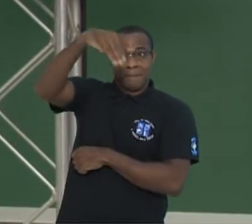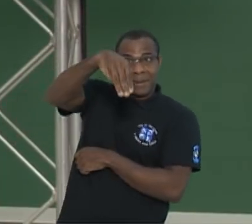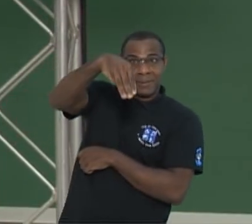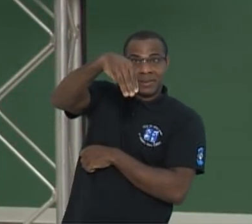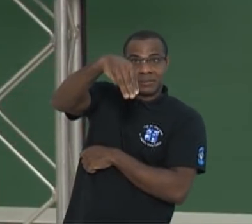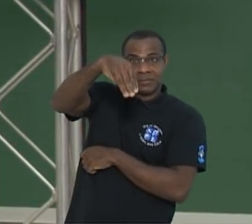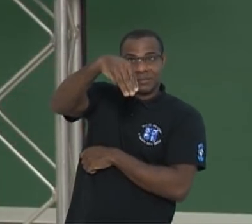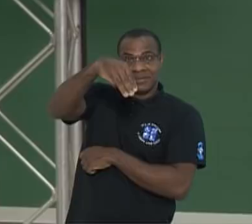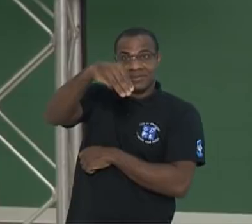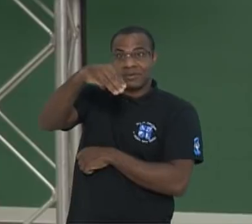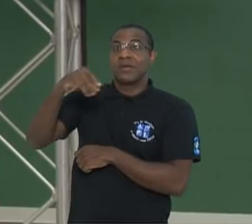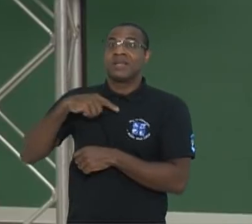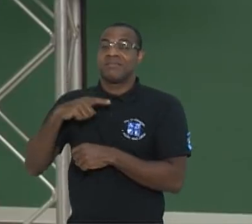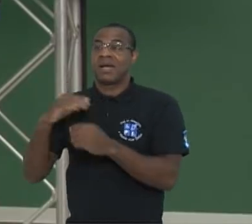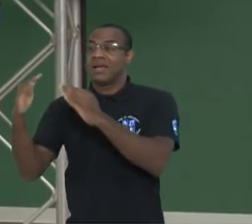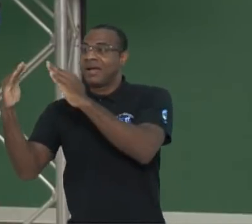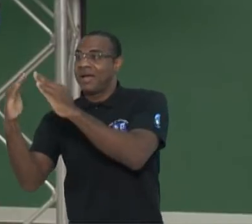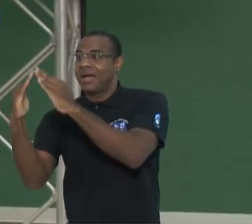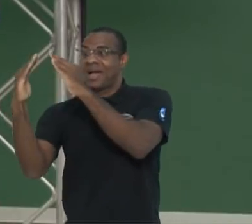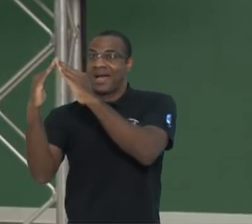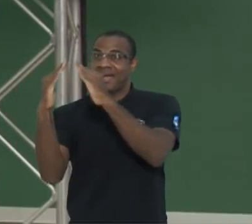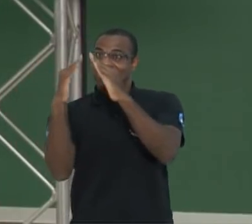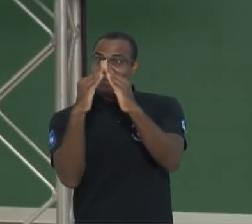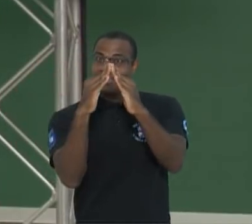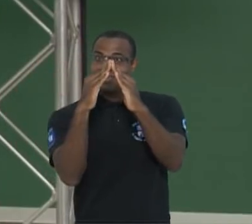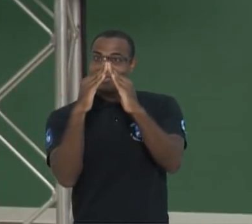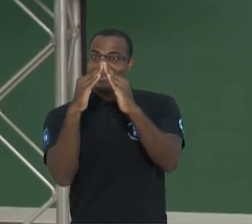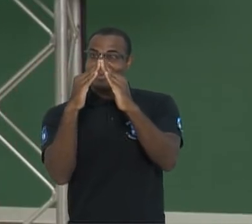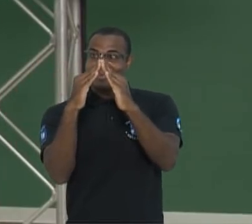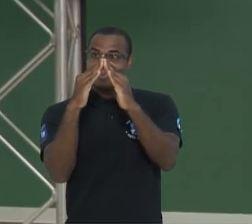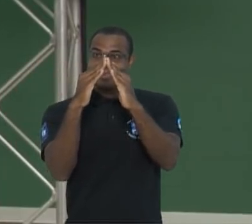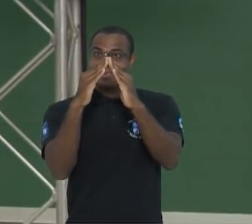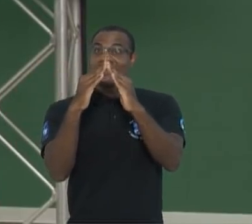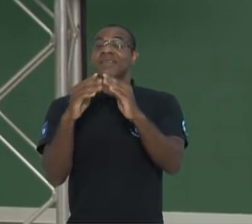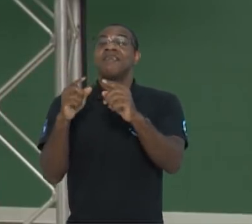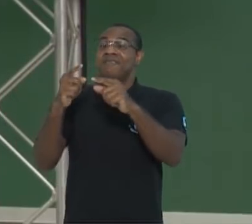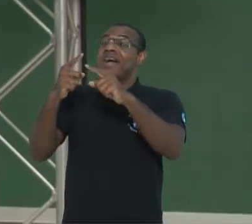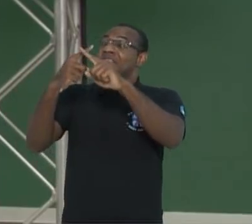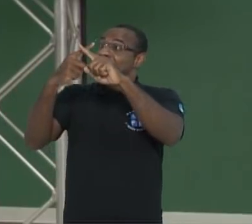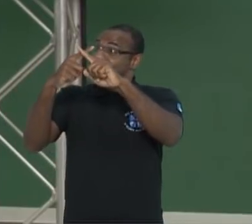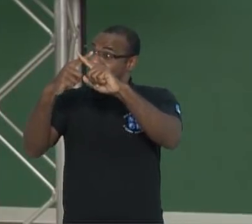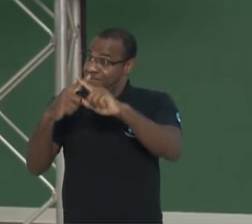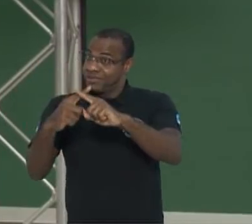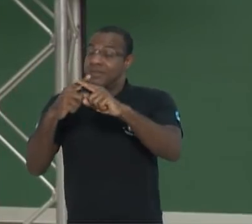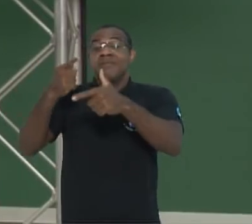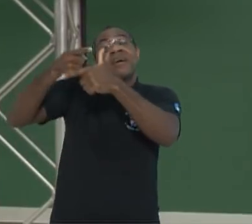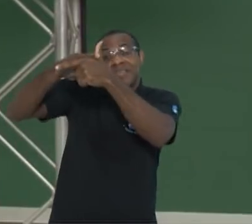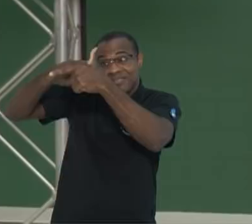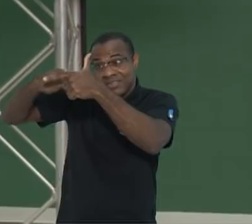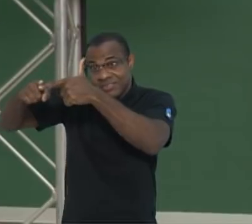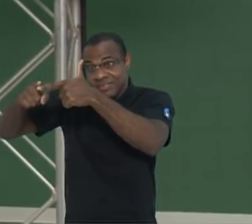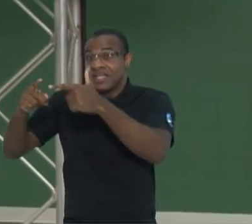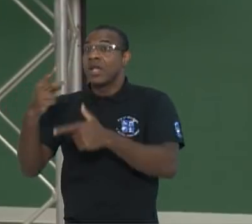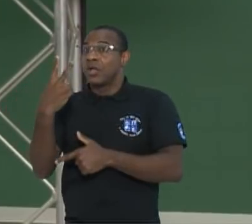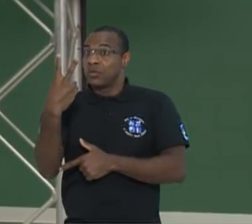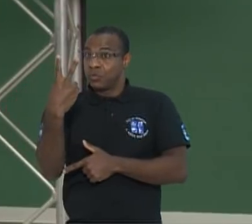esquerda. Mesma coisa, eu vou dividir 2 vezes por 1.000, que é o mesmo do que multiplicar por